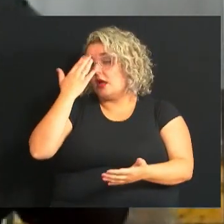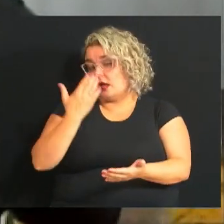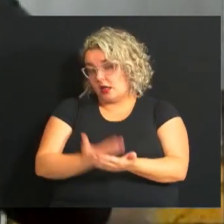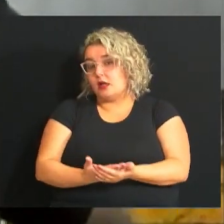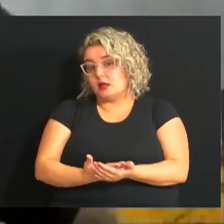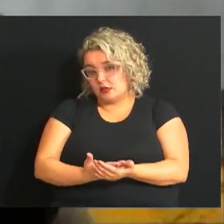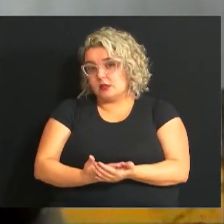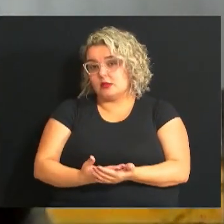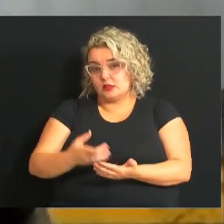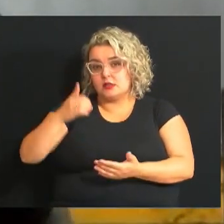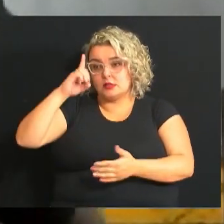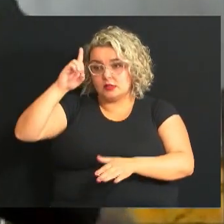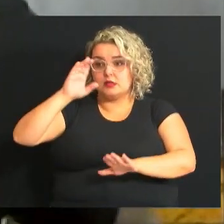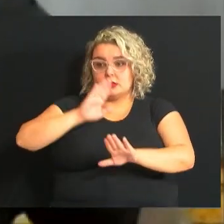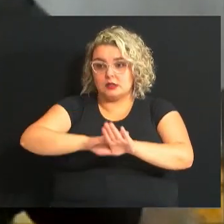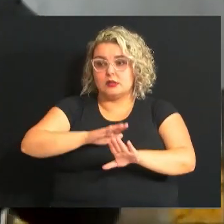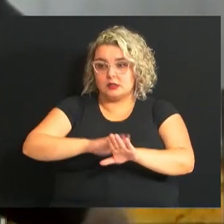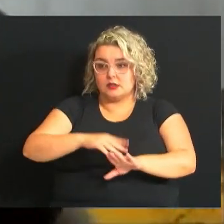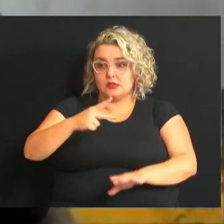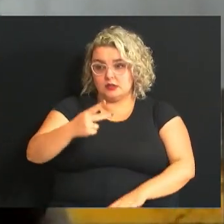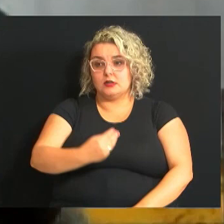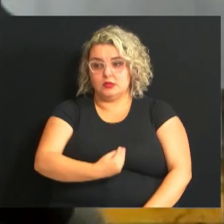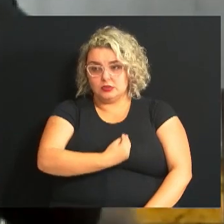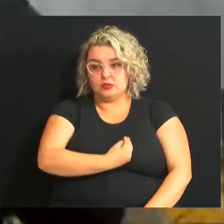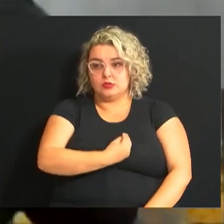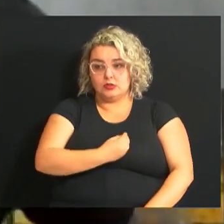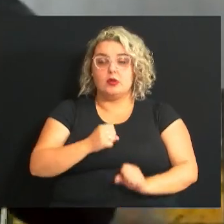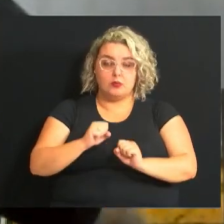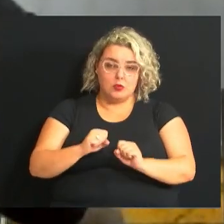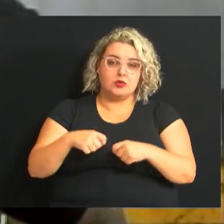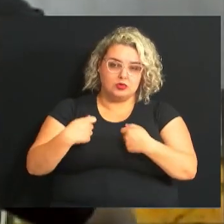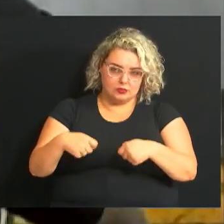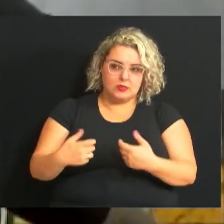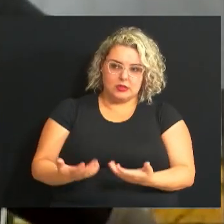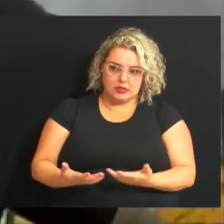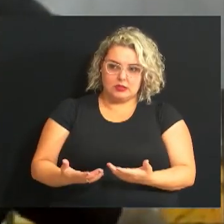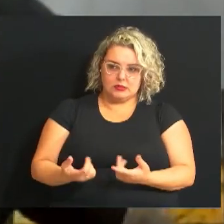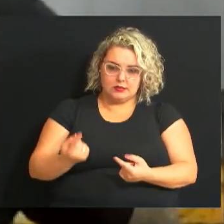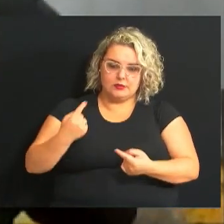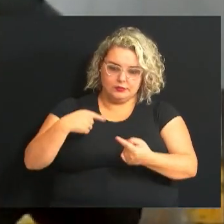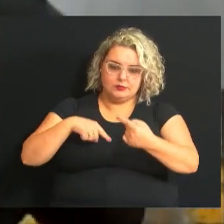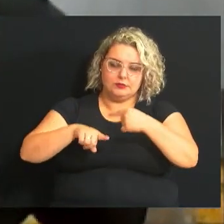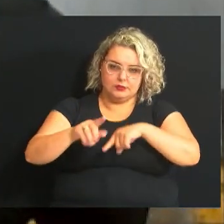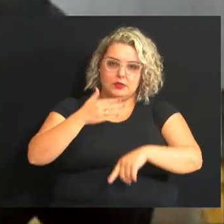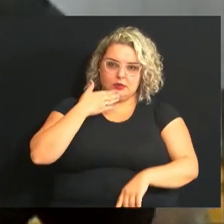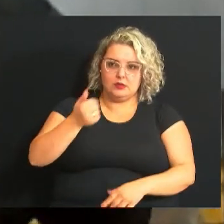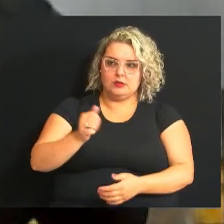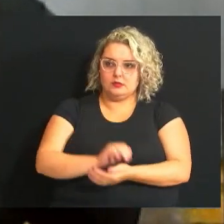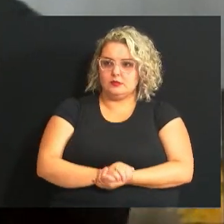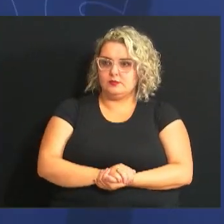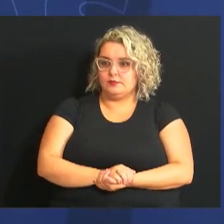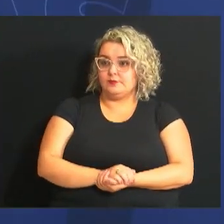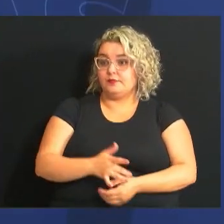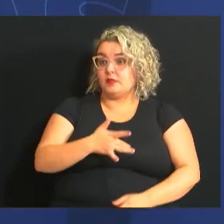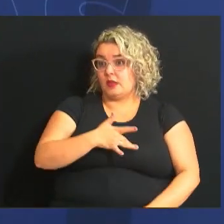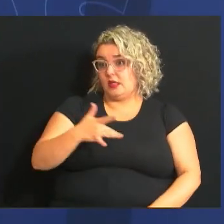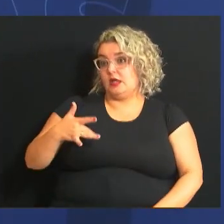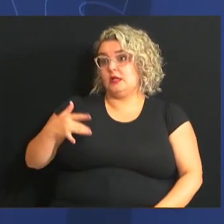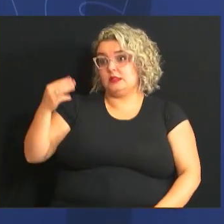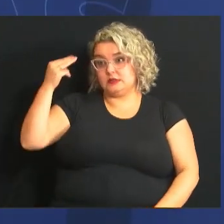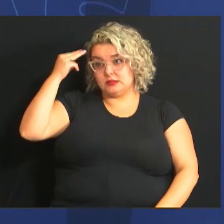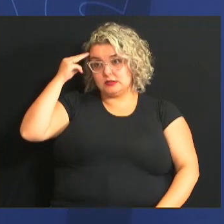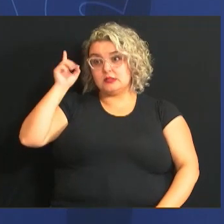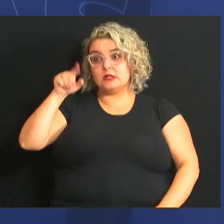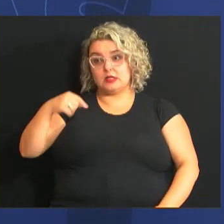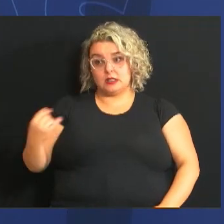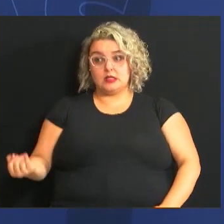agindo na sua vida e que você pode e deve dar a volta por cima. Não, e saúde mental, ela é fundamental,